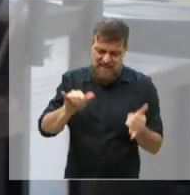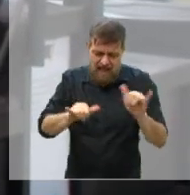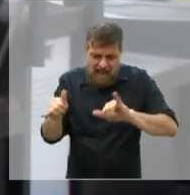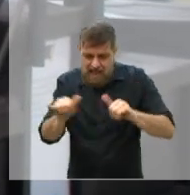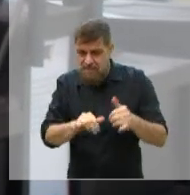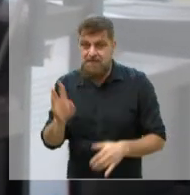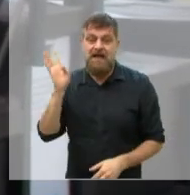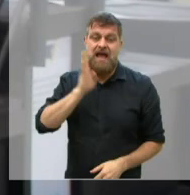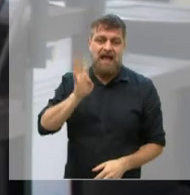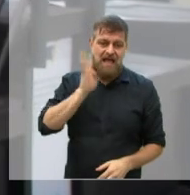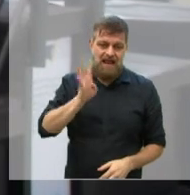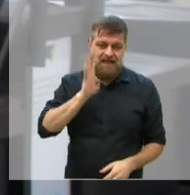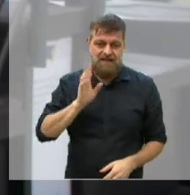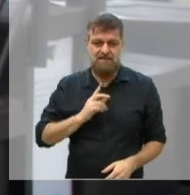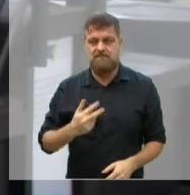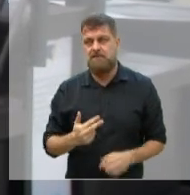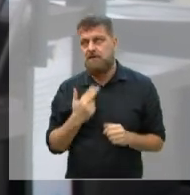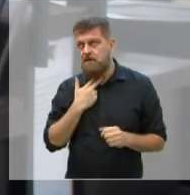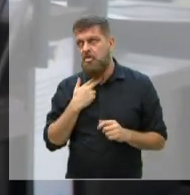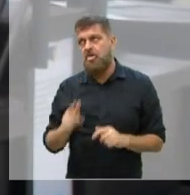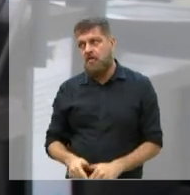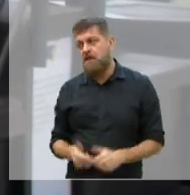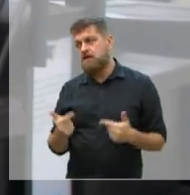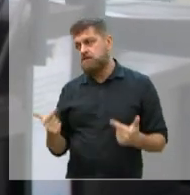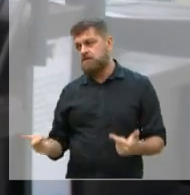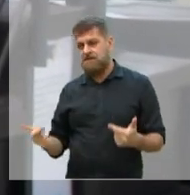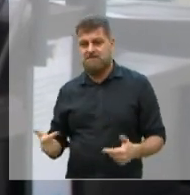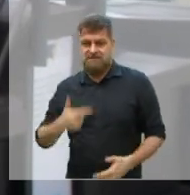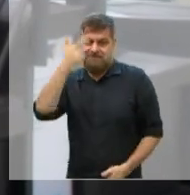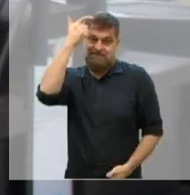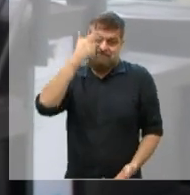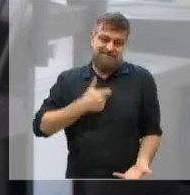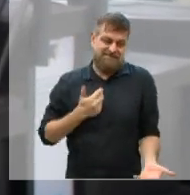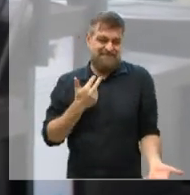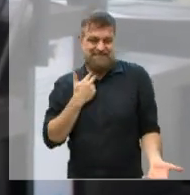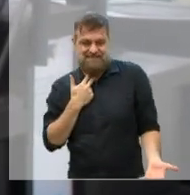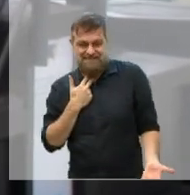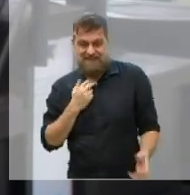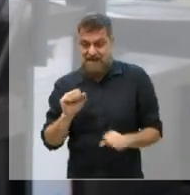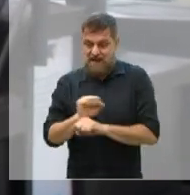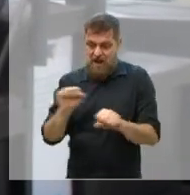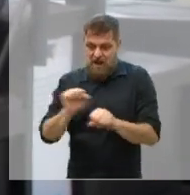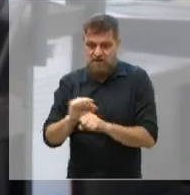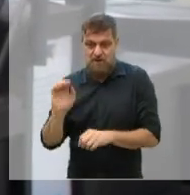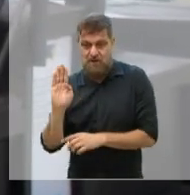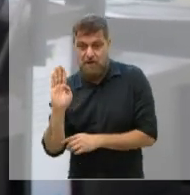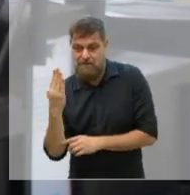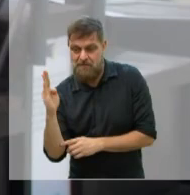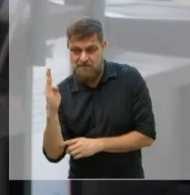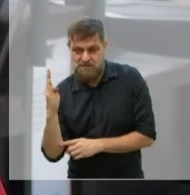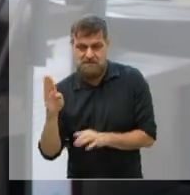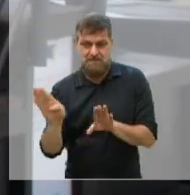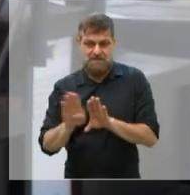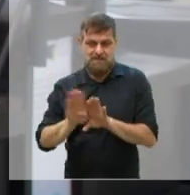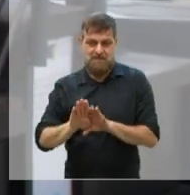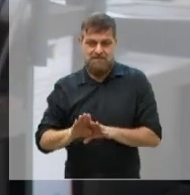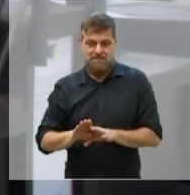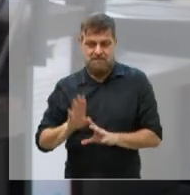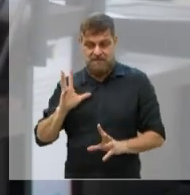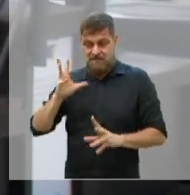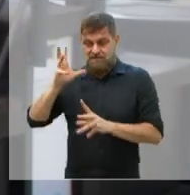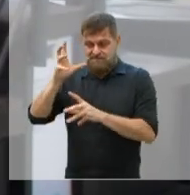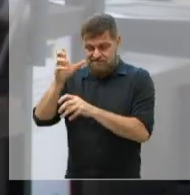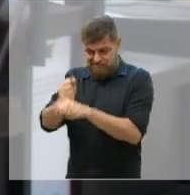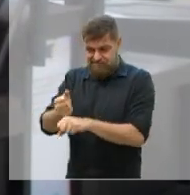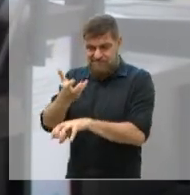são legais, né? Não são tão chatas assim. Eu sou suspeito para falar, né? Eu adoro biologia, que é a minha área, mas gosto muito de juntar essas